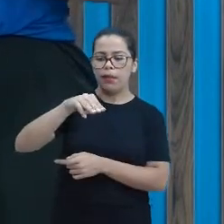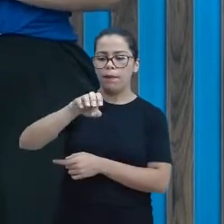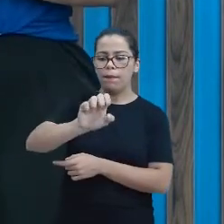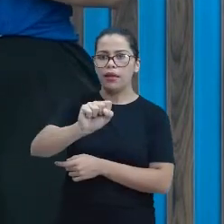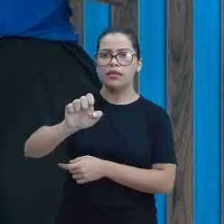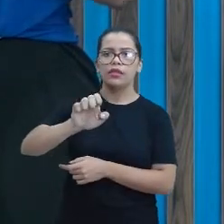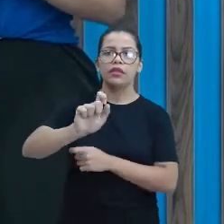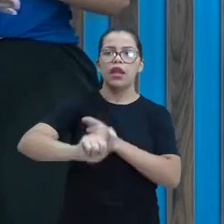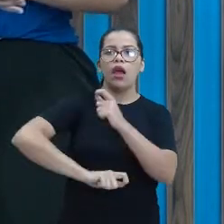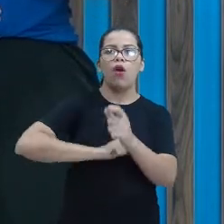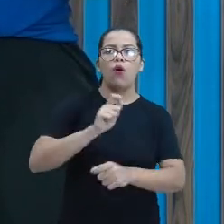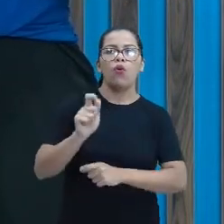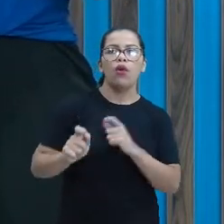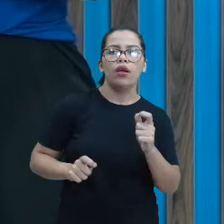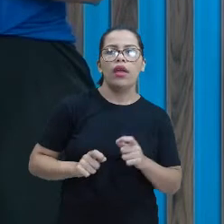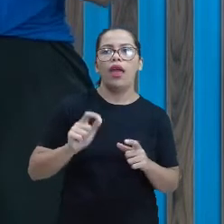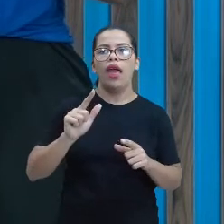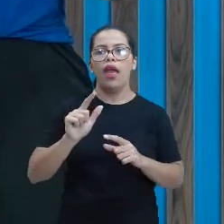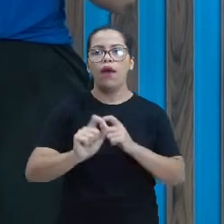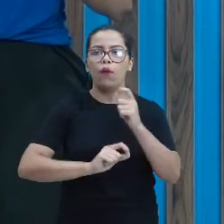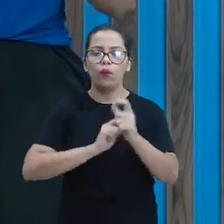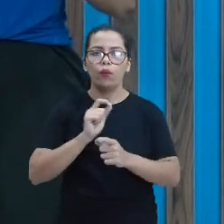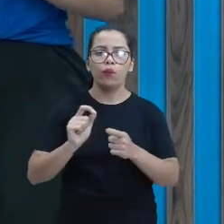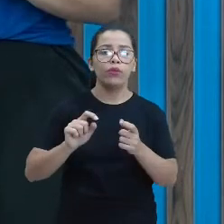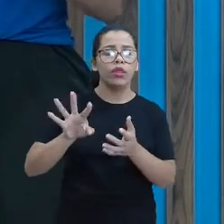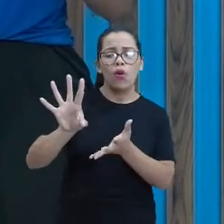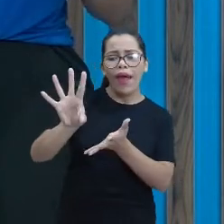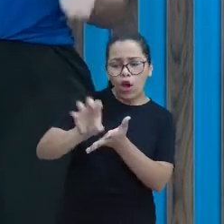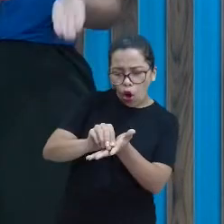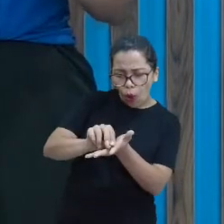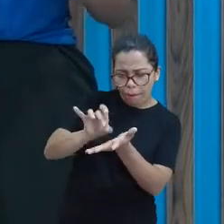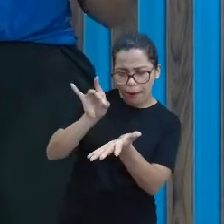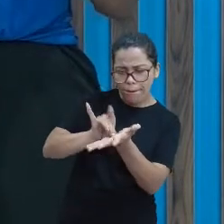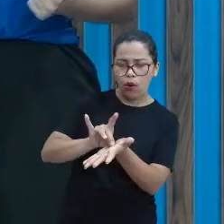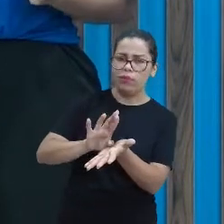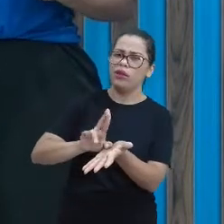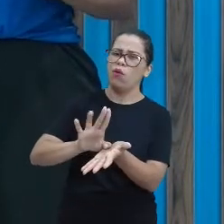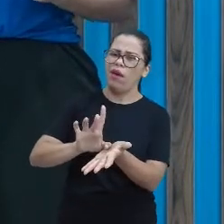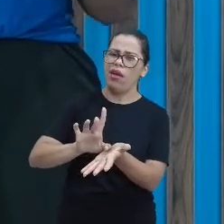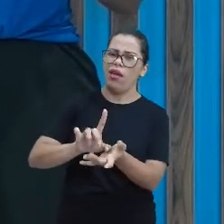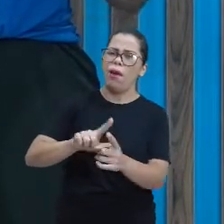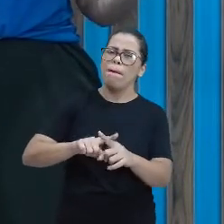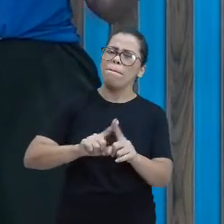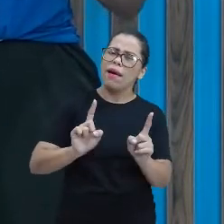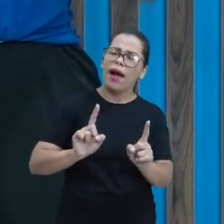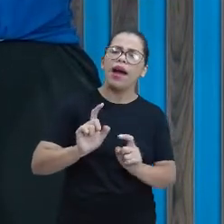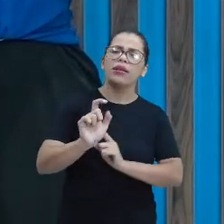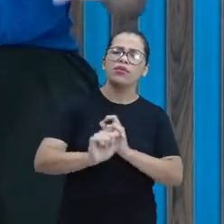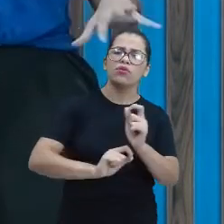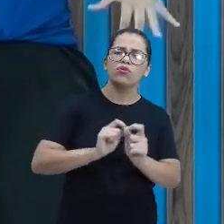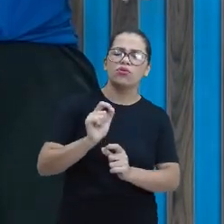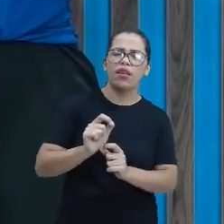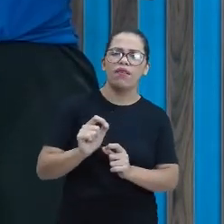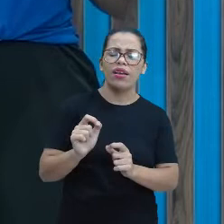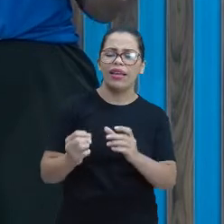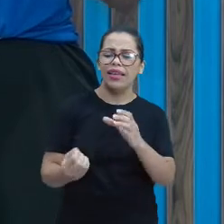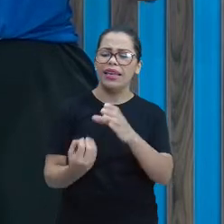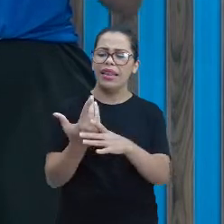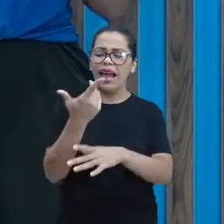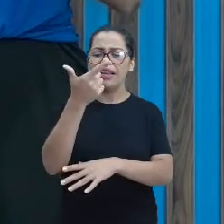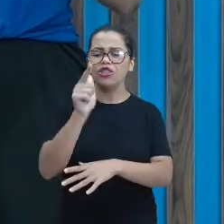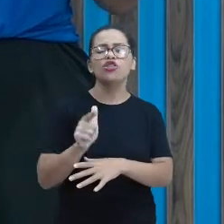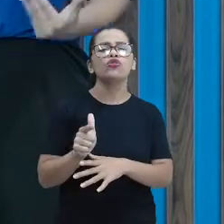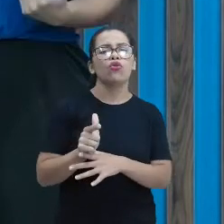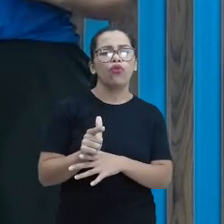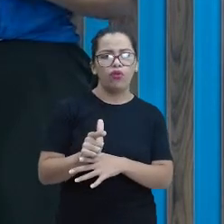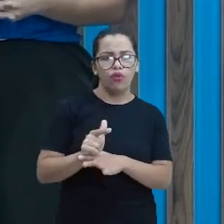cópia, não uma imitação real, não uma imitação tal qual é, mas sim uma recriação. Então,